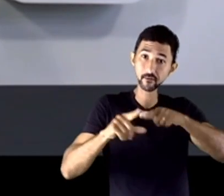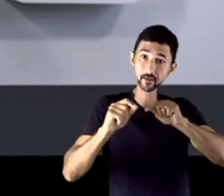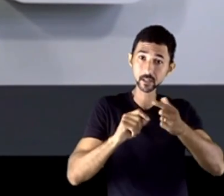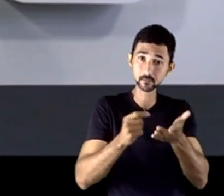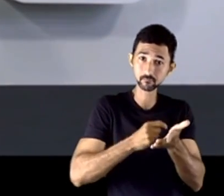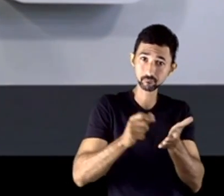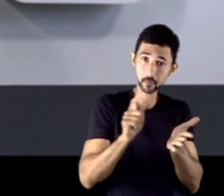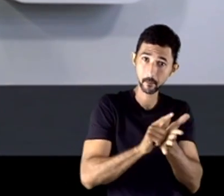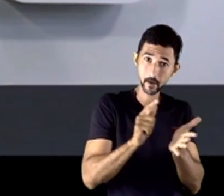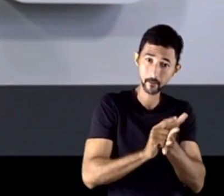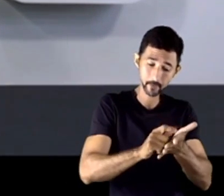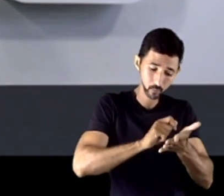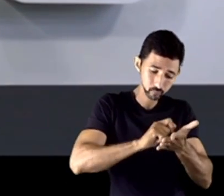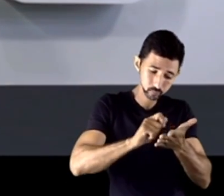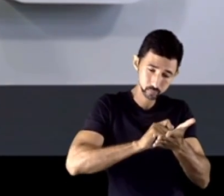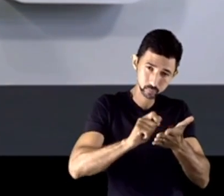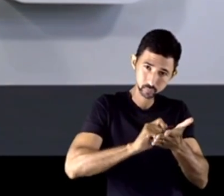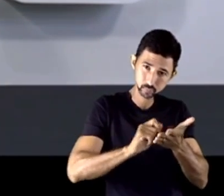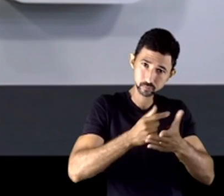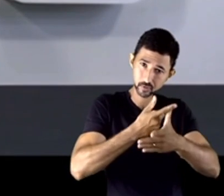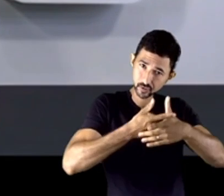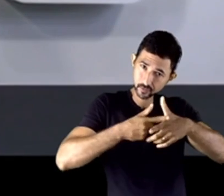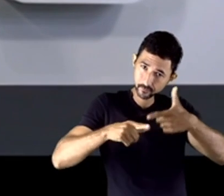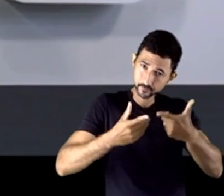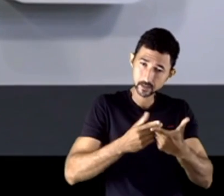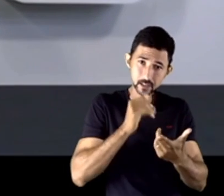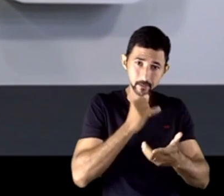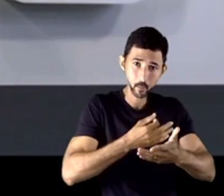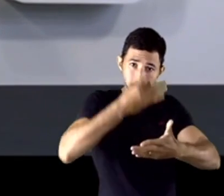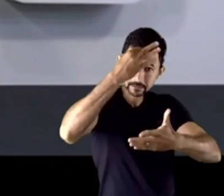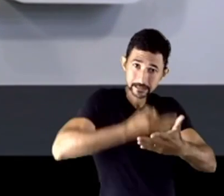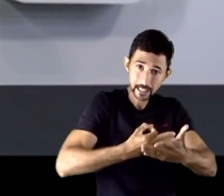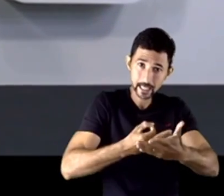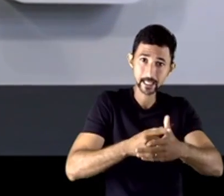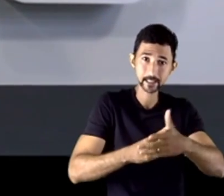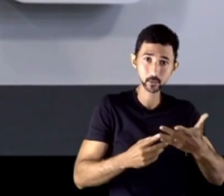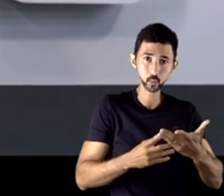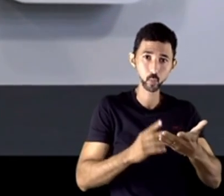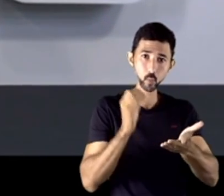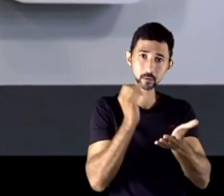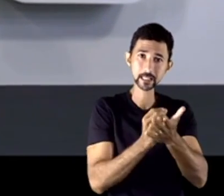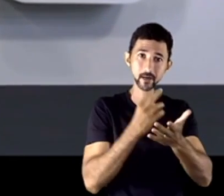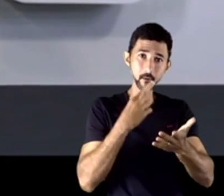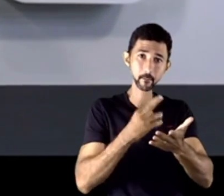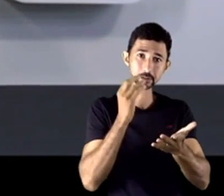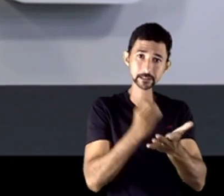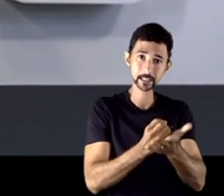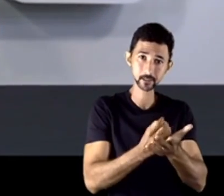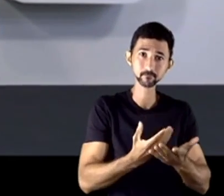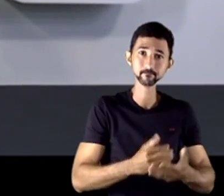com um lápis e o papel. E se der uma divisão exata, ou seja, resto zero,